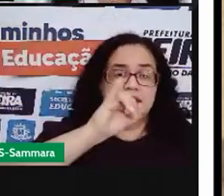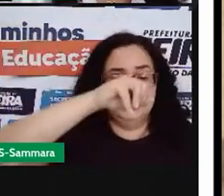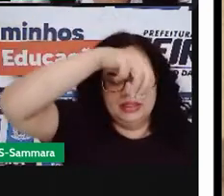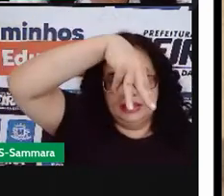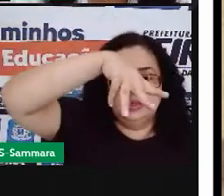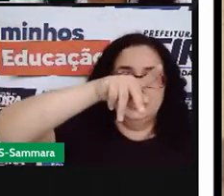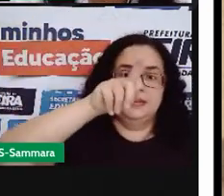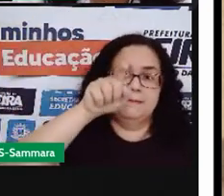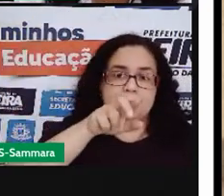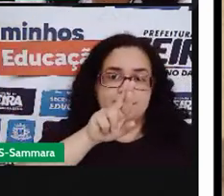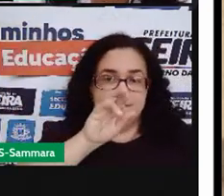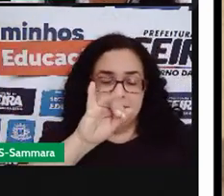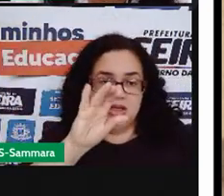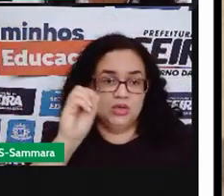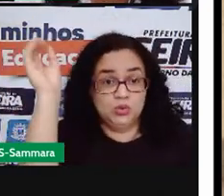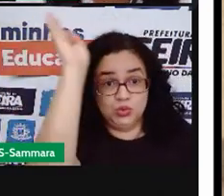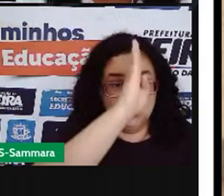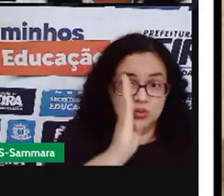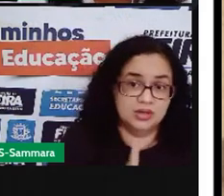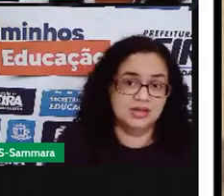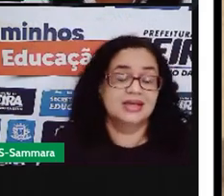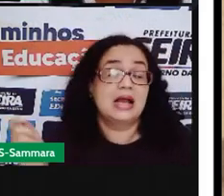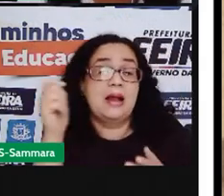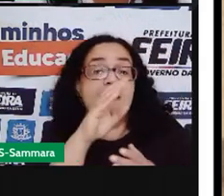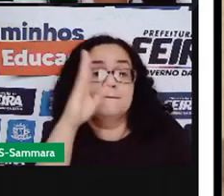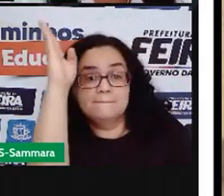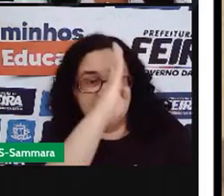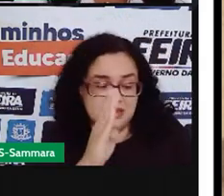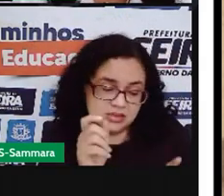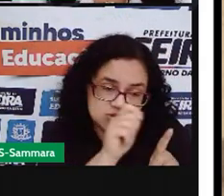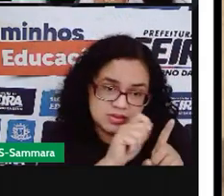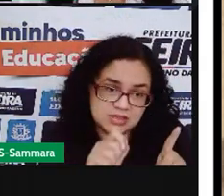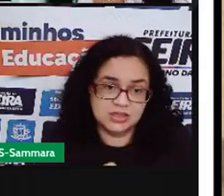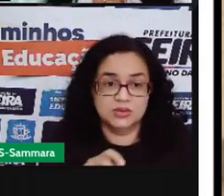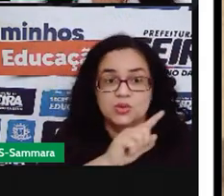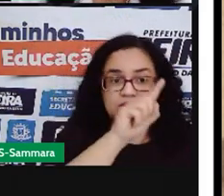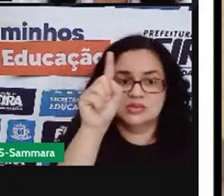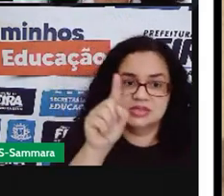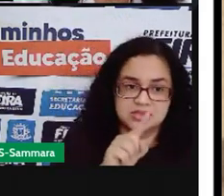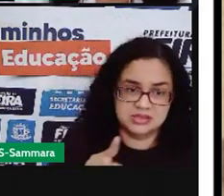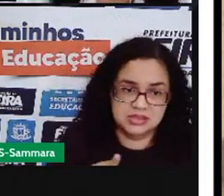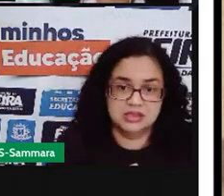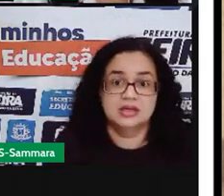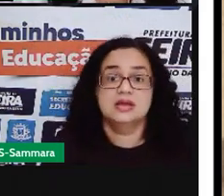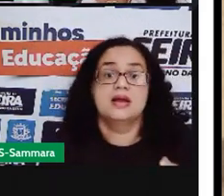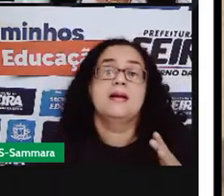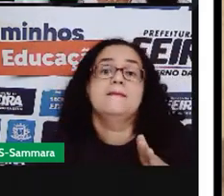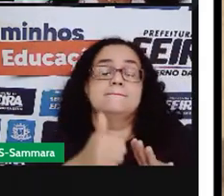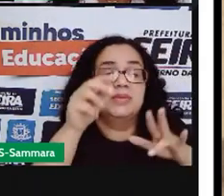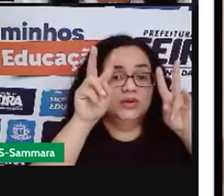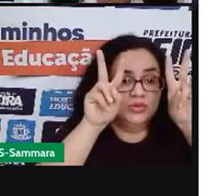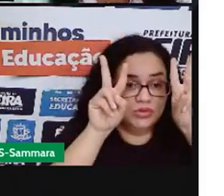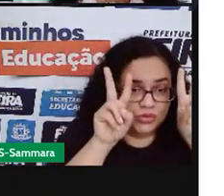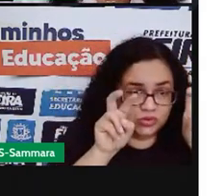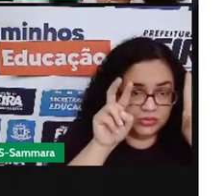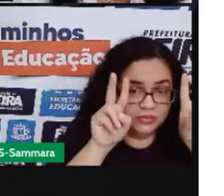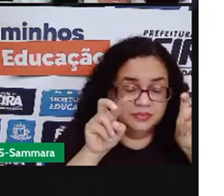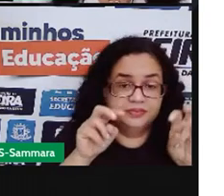Brasil. Nessa época, Brasil era escrito com Z, um dos primeiros títulos de